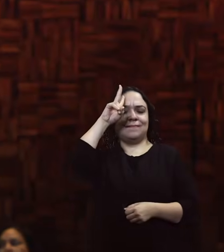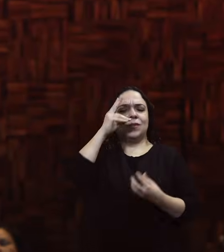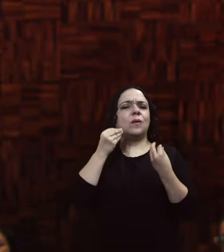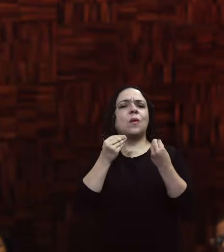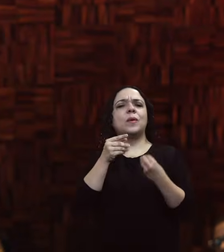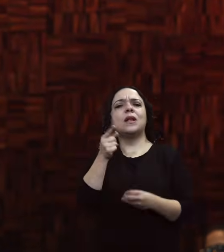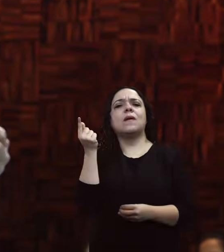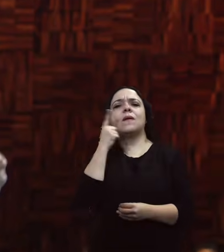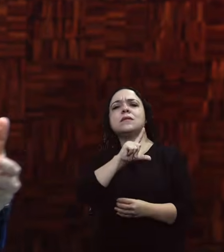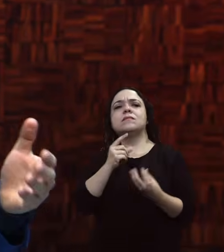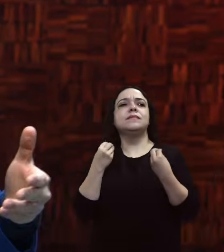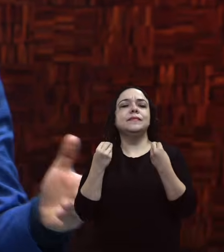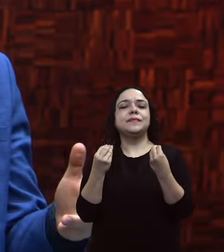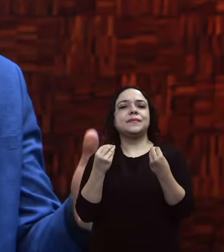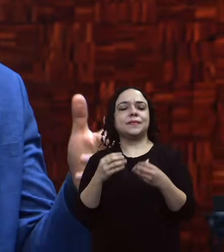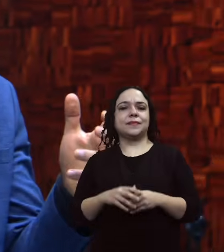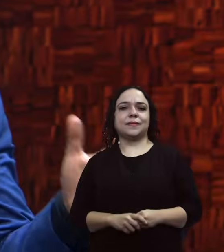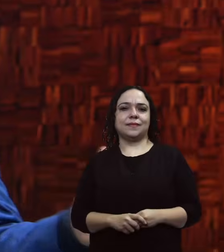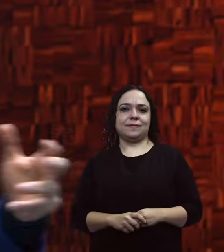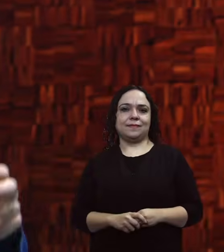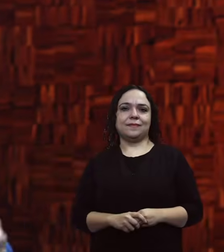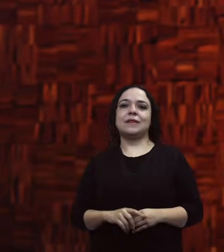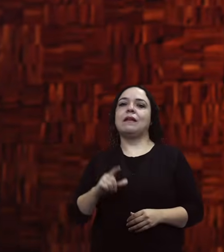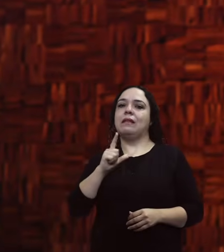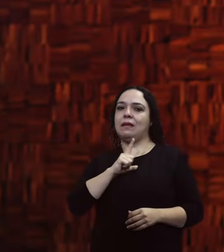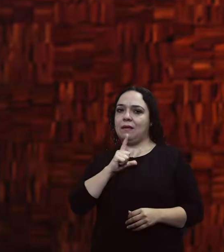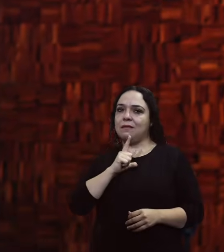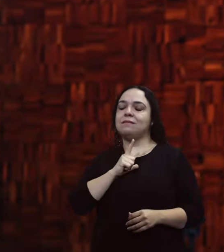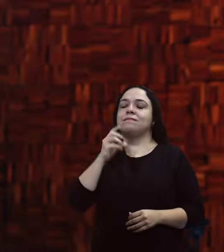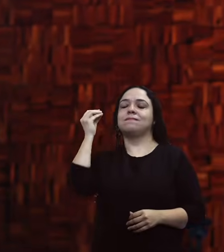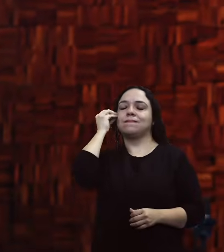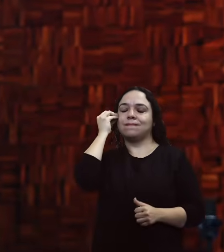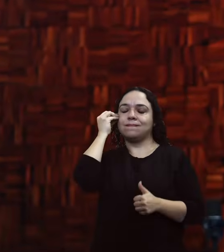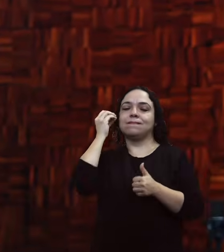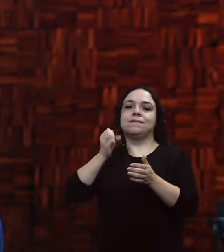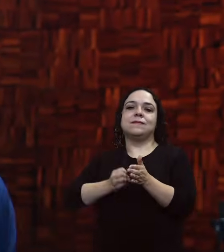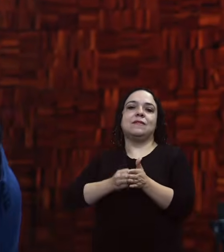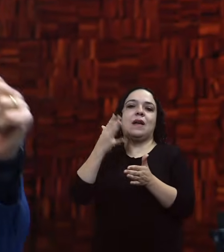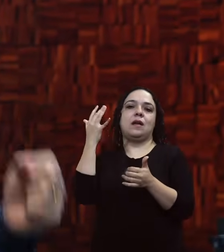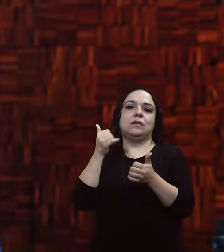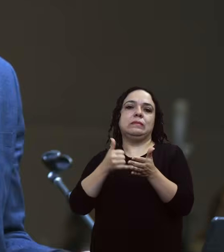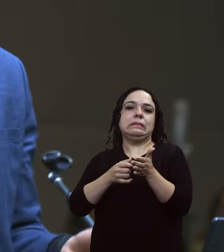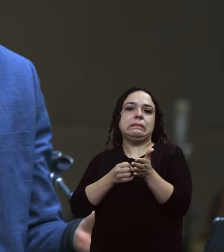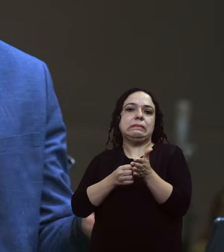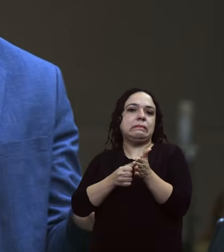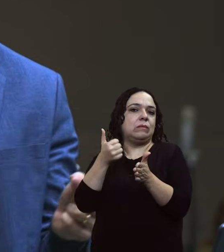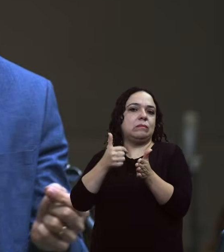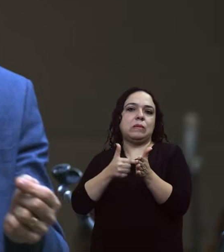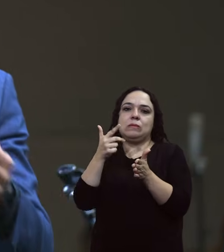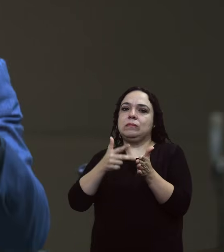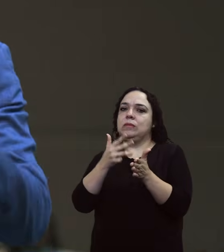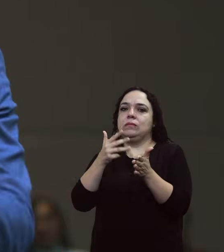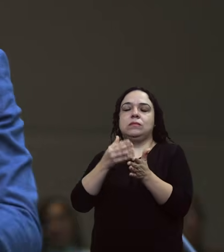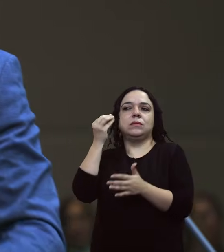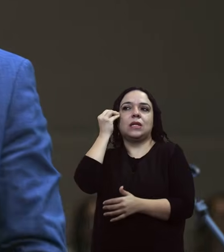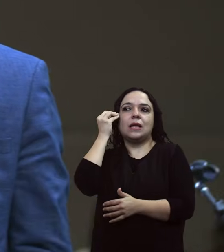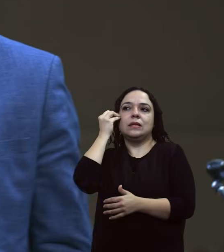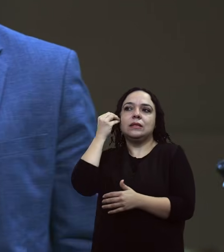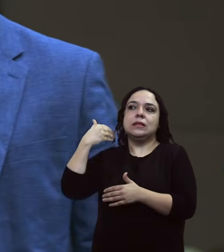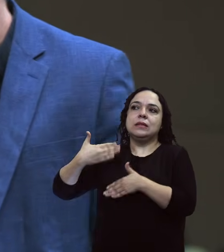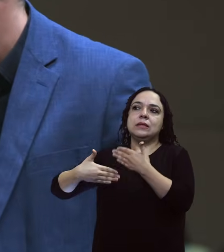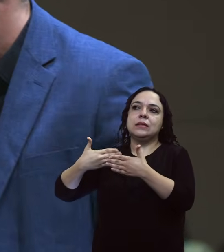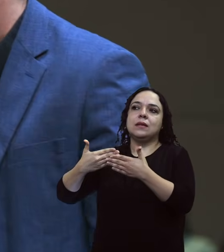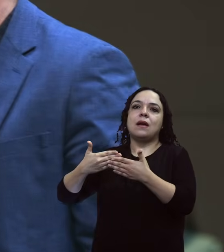condição, ele passou por vários testes que revelaram o seu compromisso com o propósito